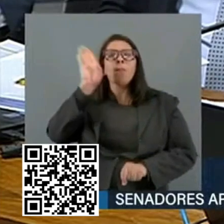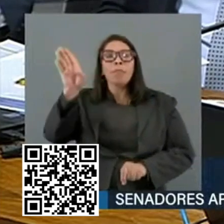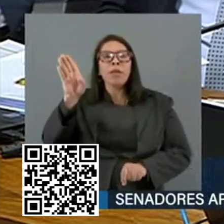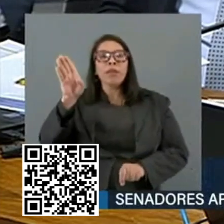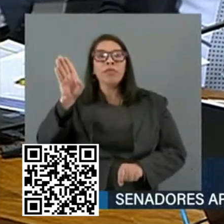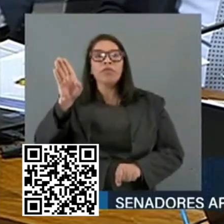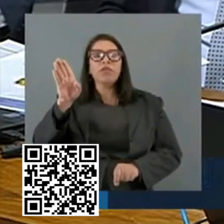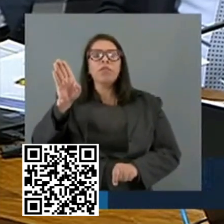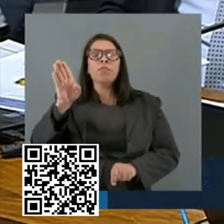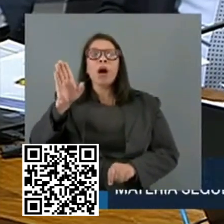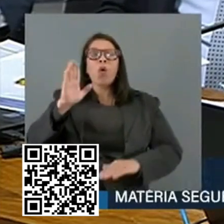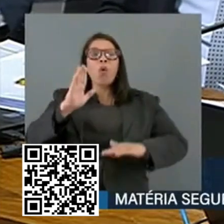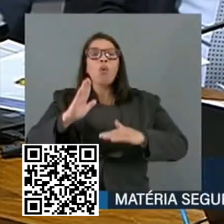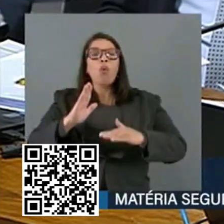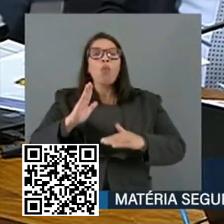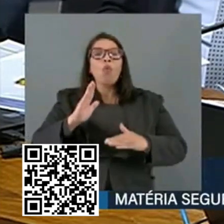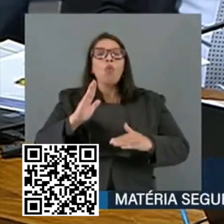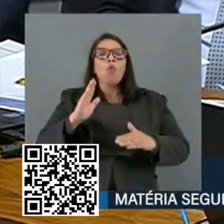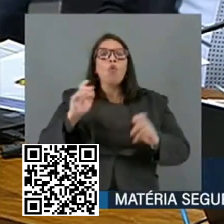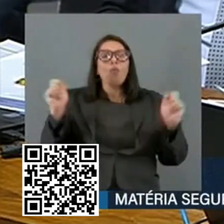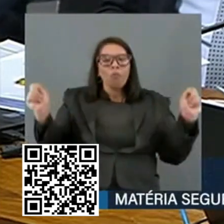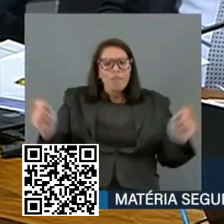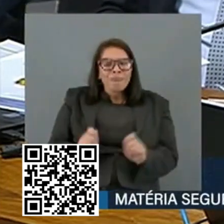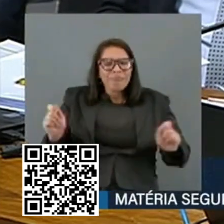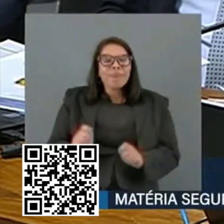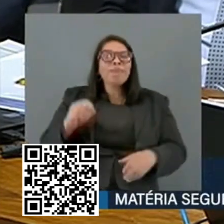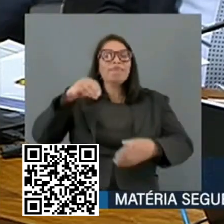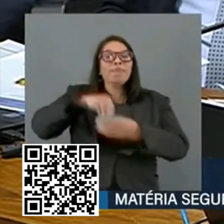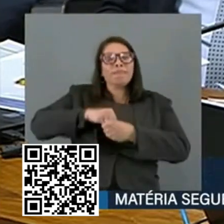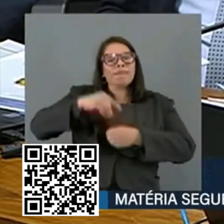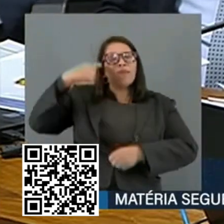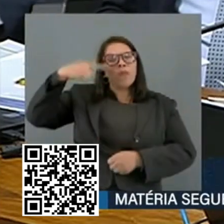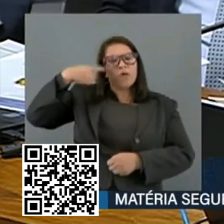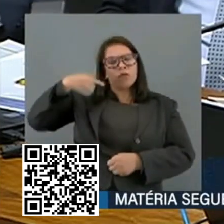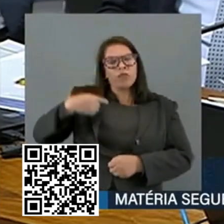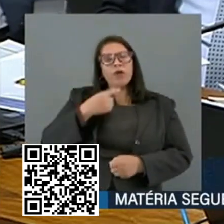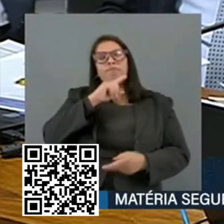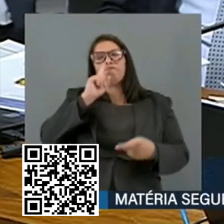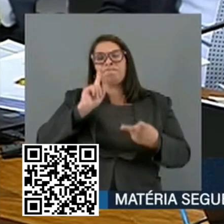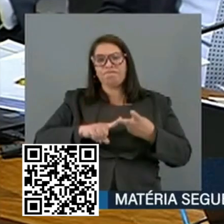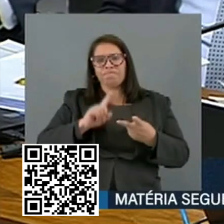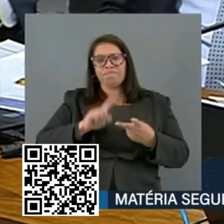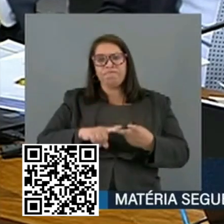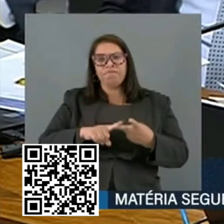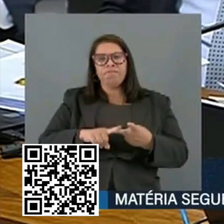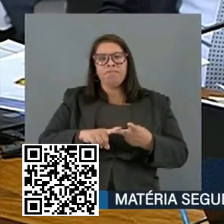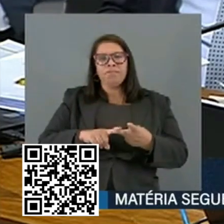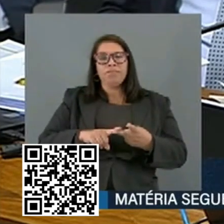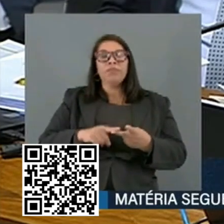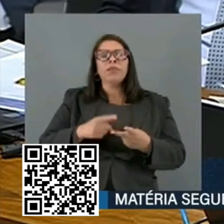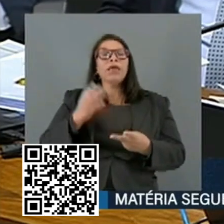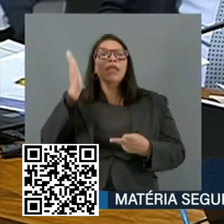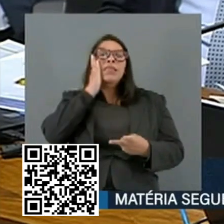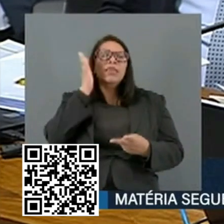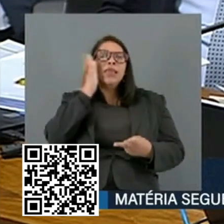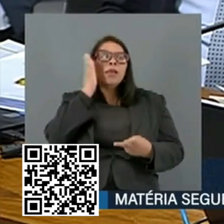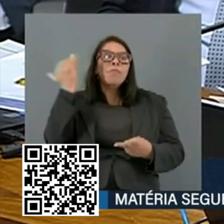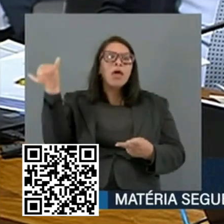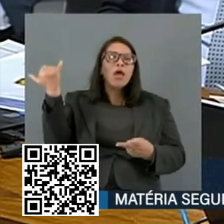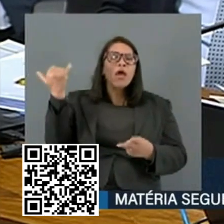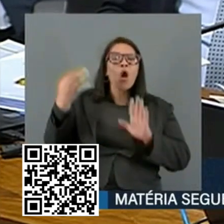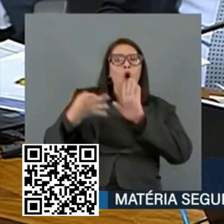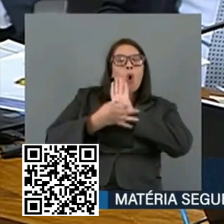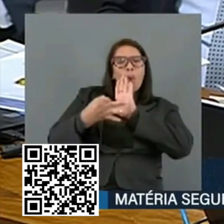principal atributo de um magistrado. Segunda colocação. Queria ouvir a opinião